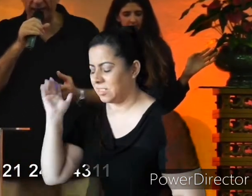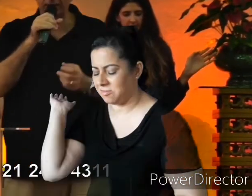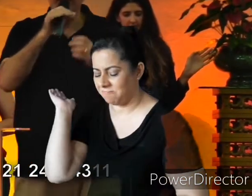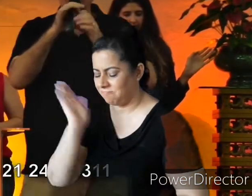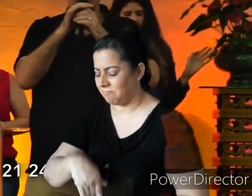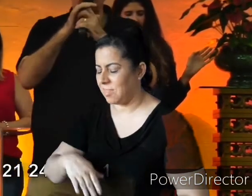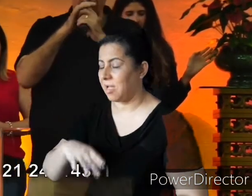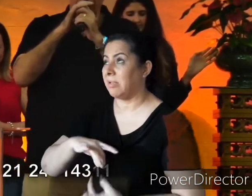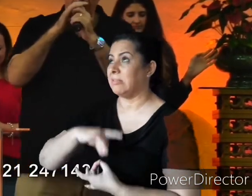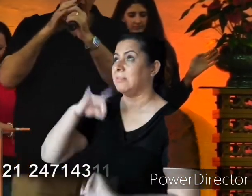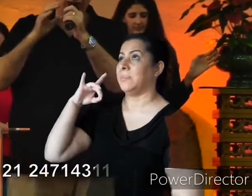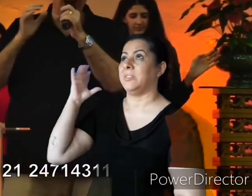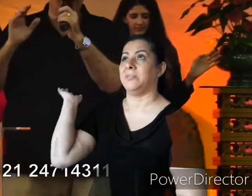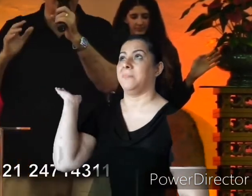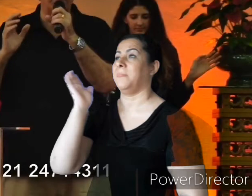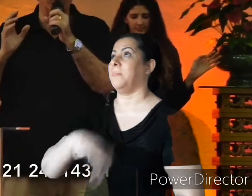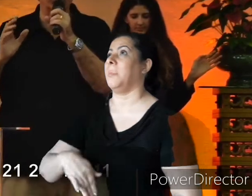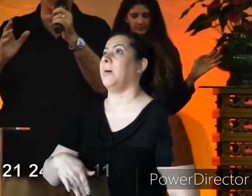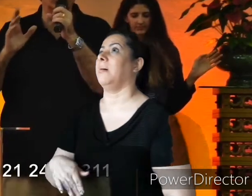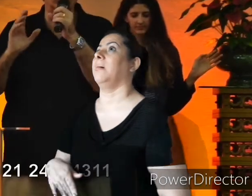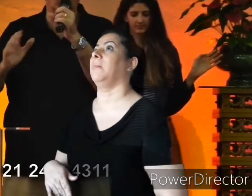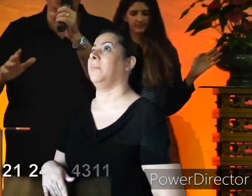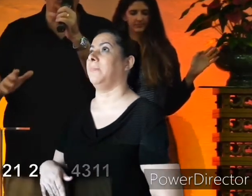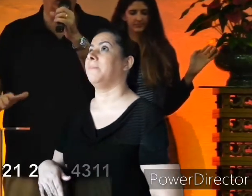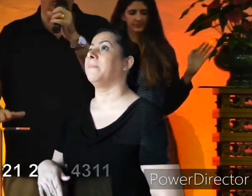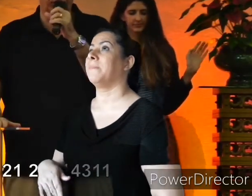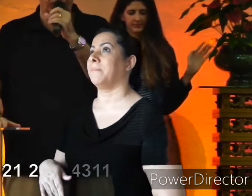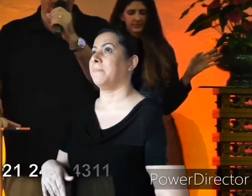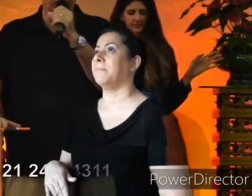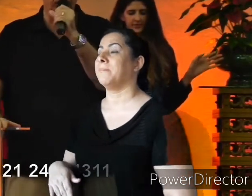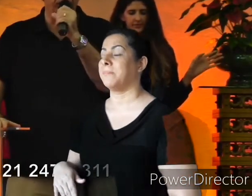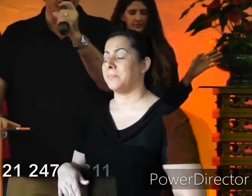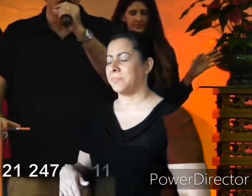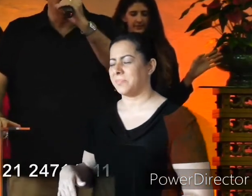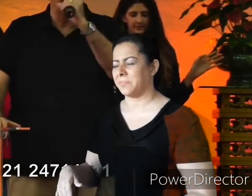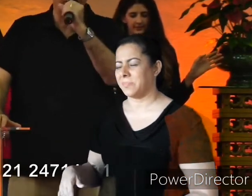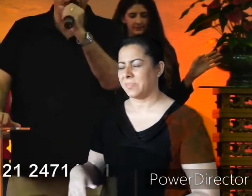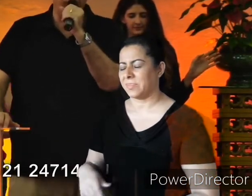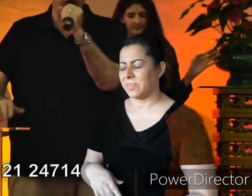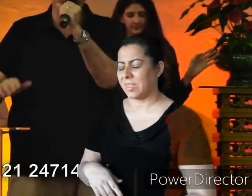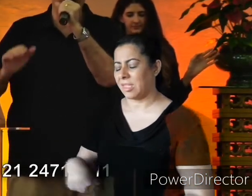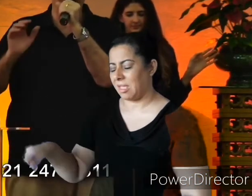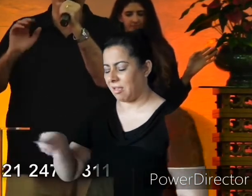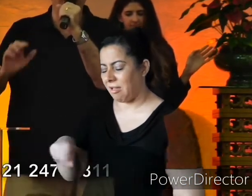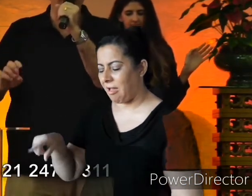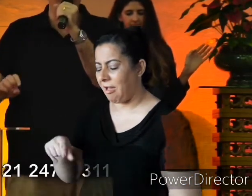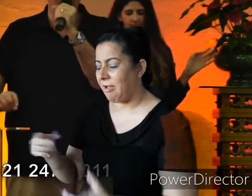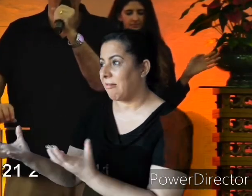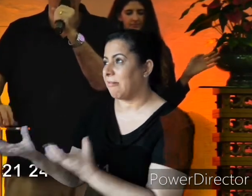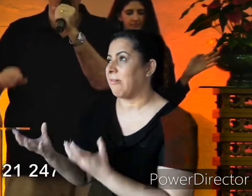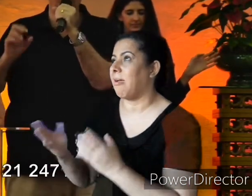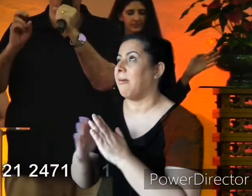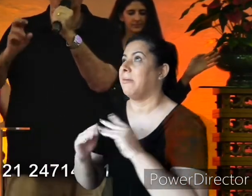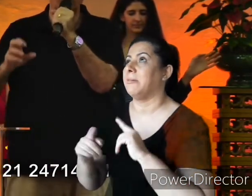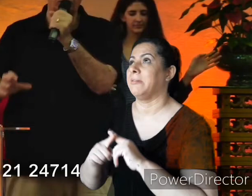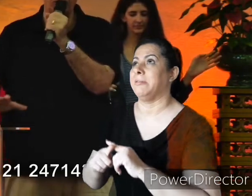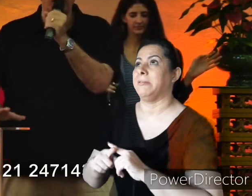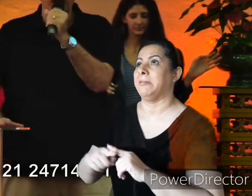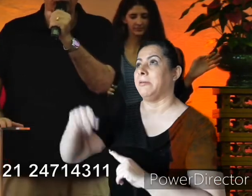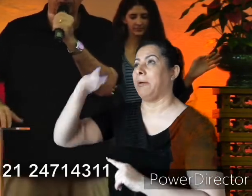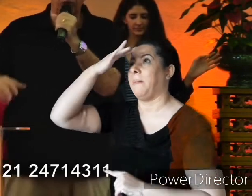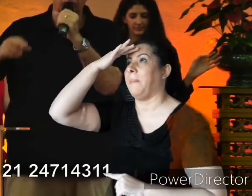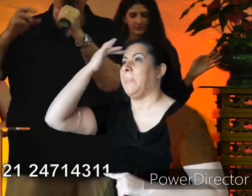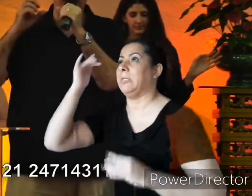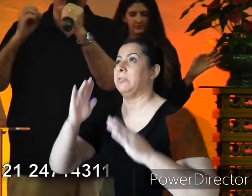casas. Nós declaramos que há poder no nome de Jesus. espírito de enfermidade, espírito de